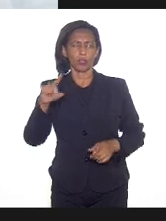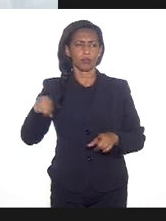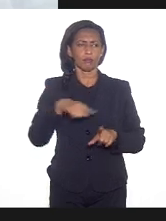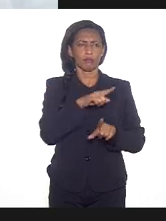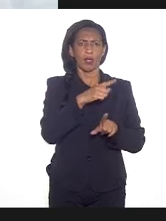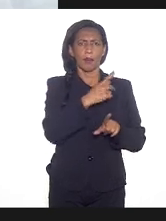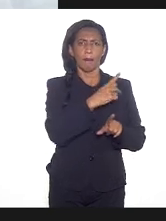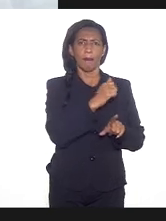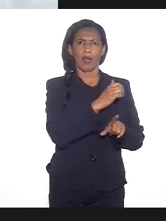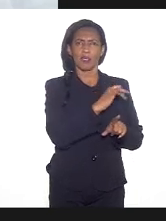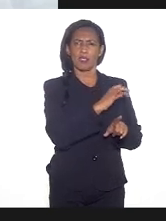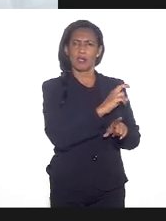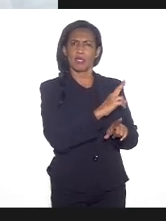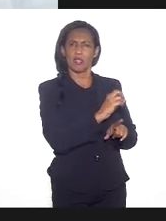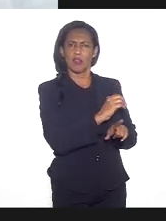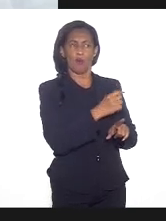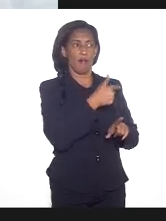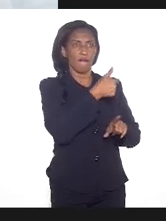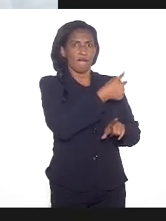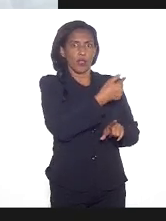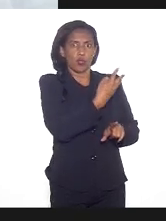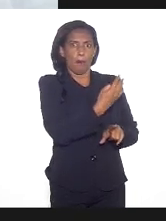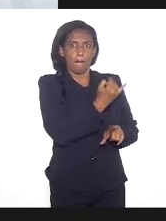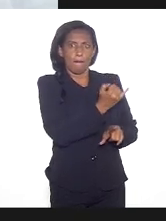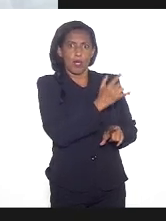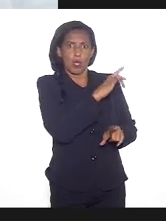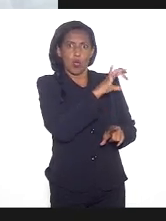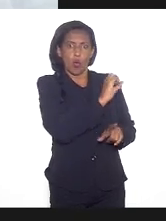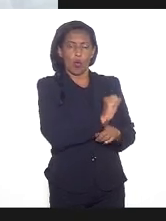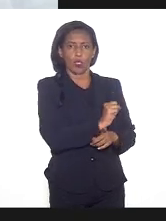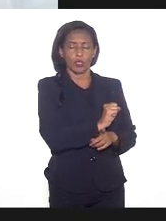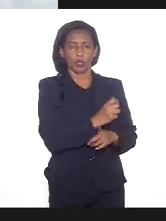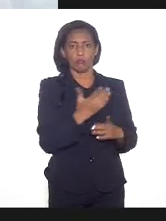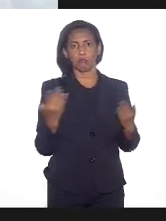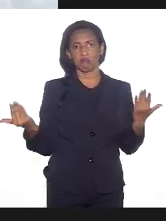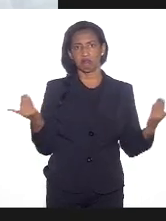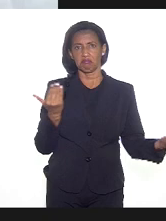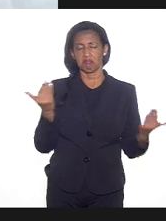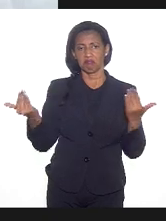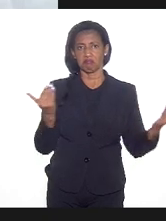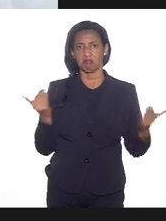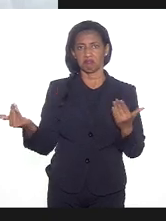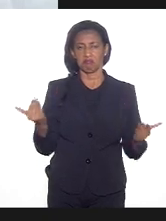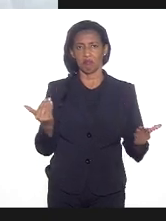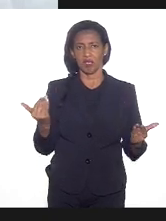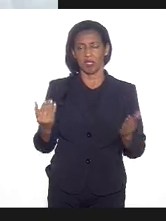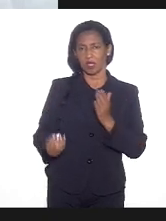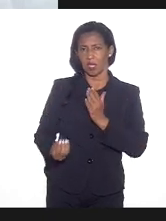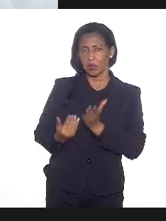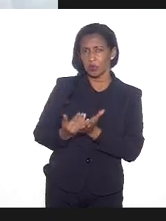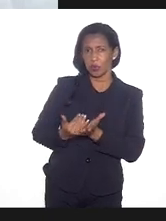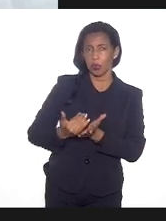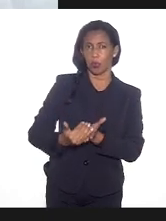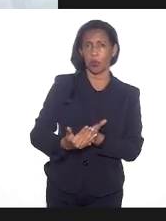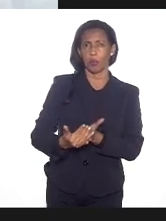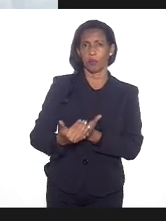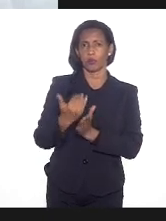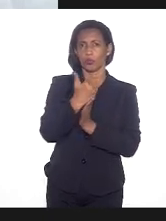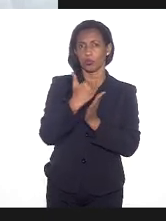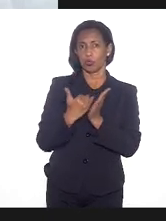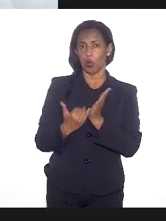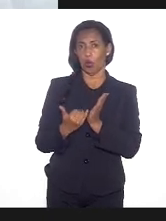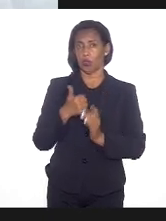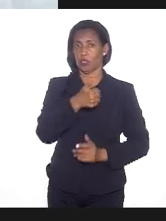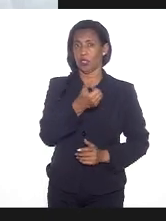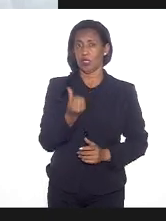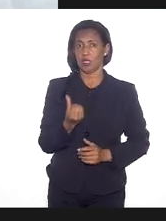eram aproximadamente 24 bilhões, perfazendo o déficit atuarial desde a sua origem de ordem de 16